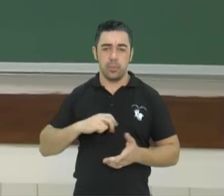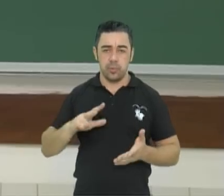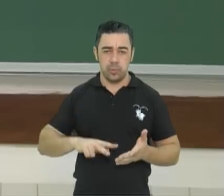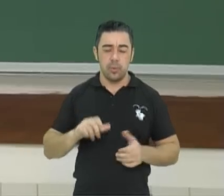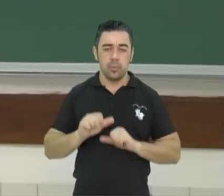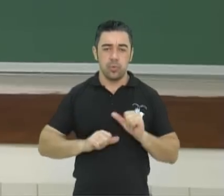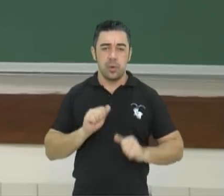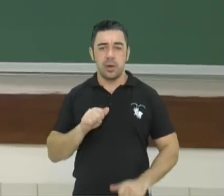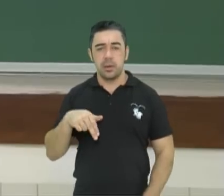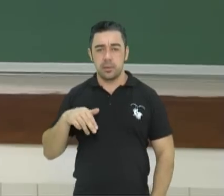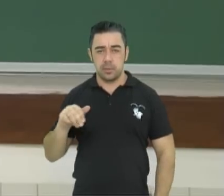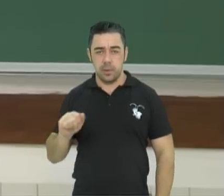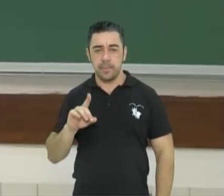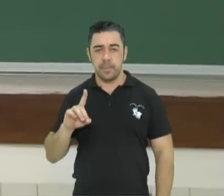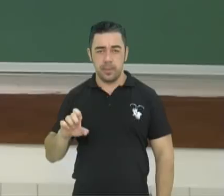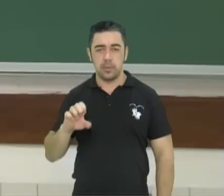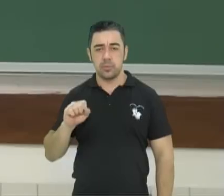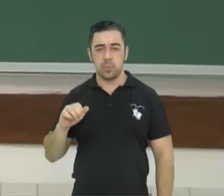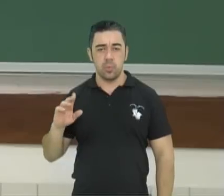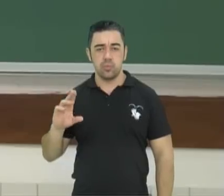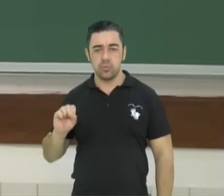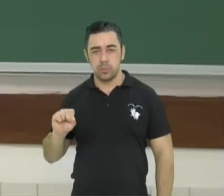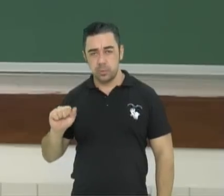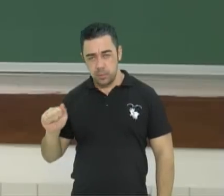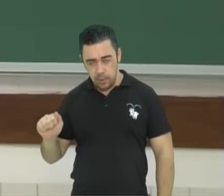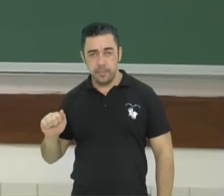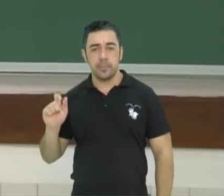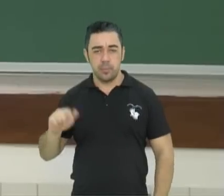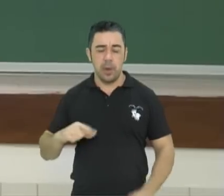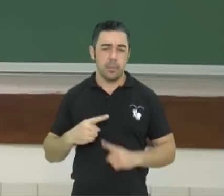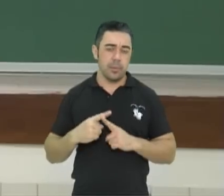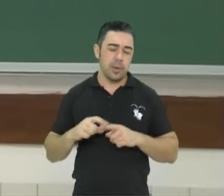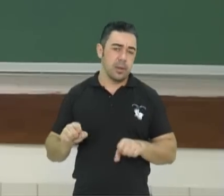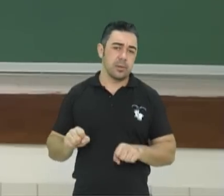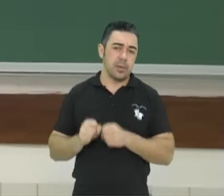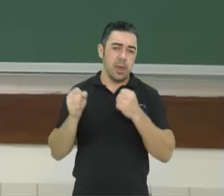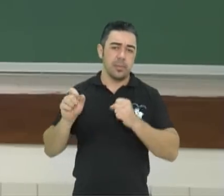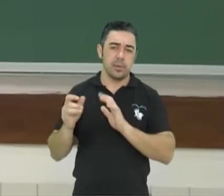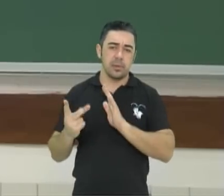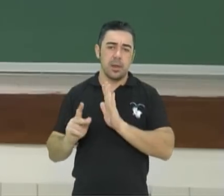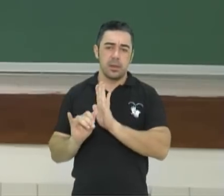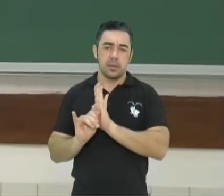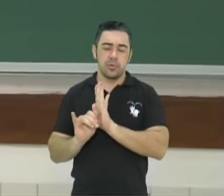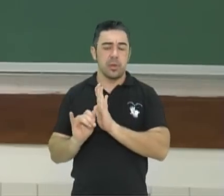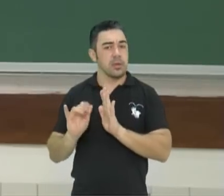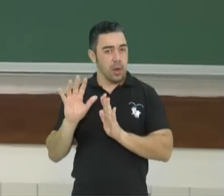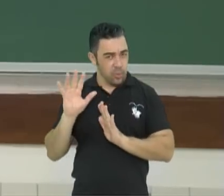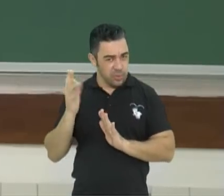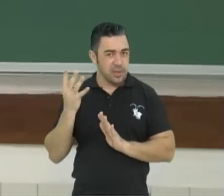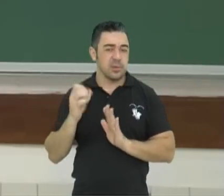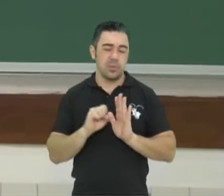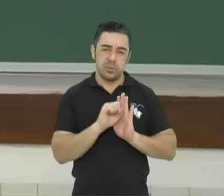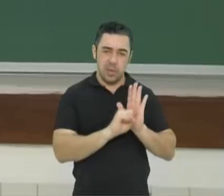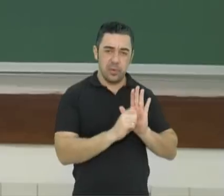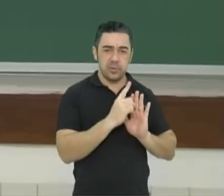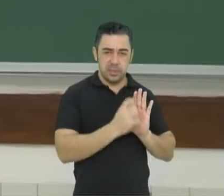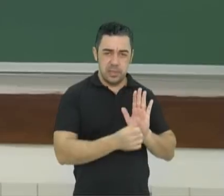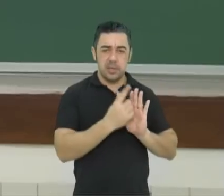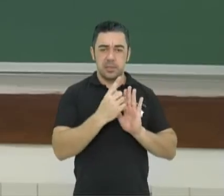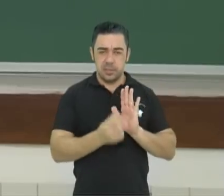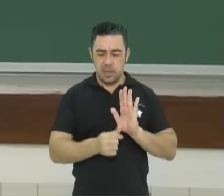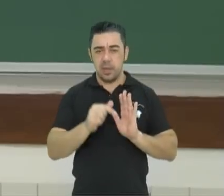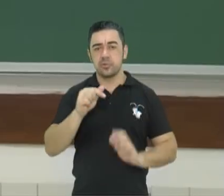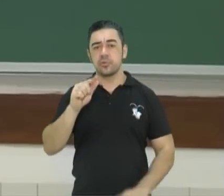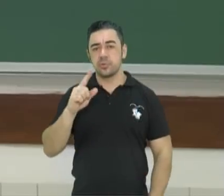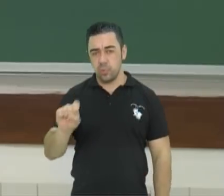de Souza, nesse processo aí de desconstrução de uma identidade africana que foi tão comum nesses séculos XVI, XVII,